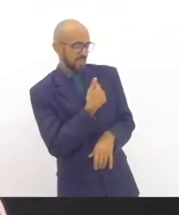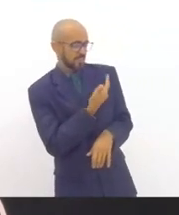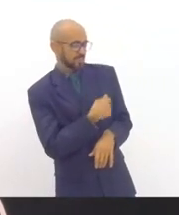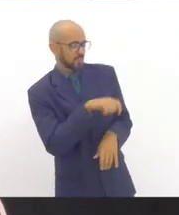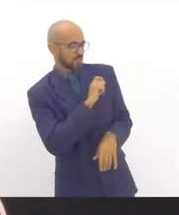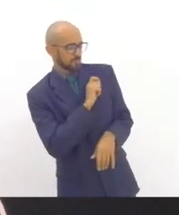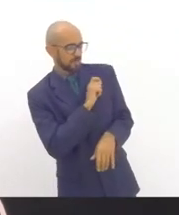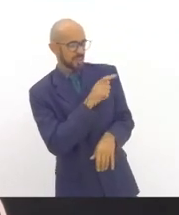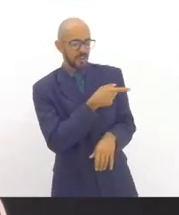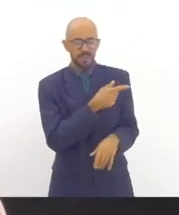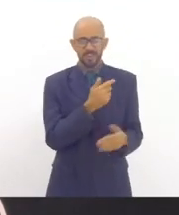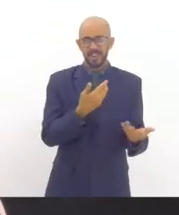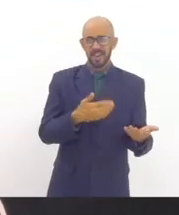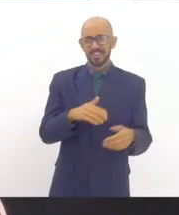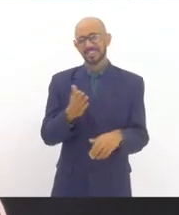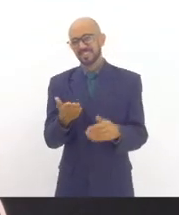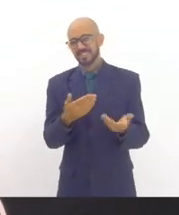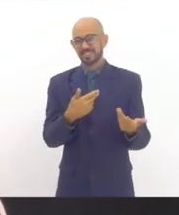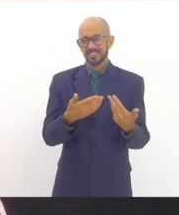foi de espanhol.